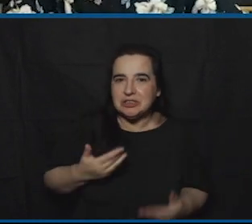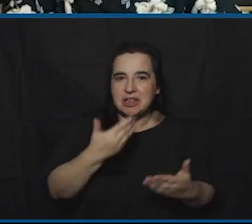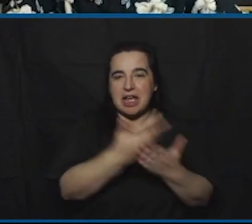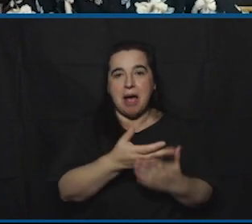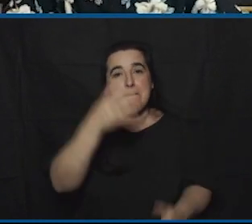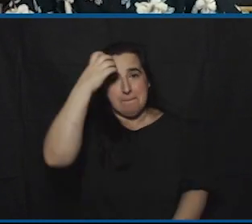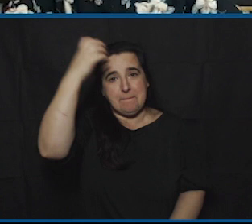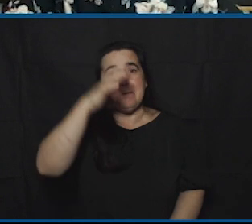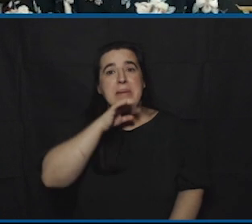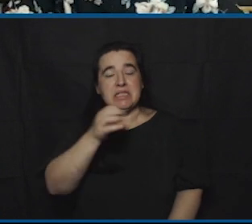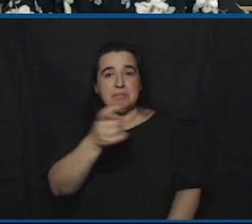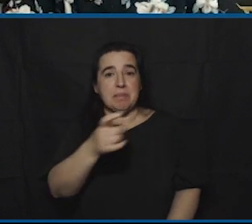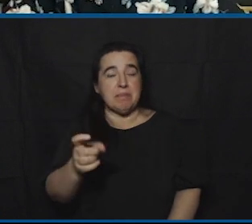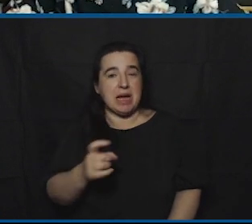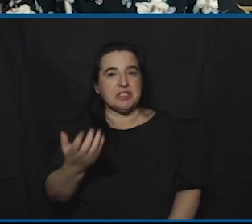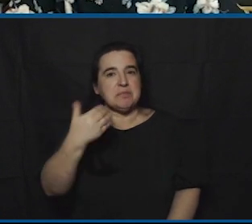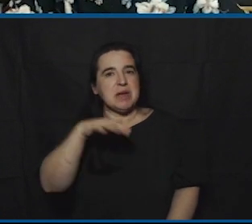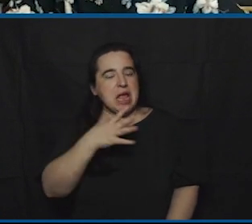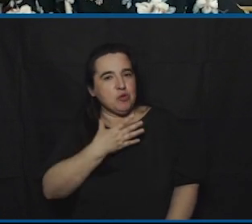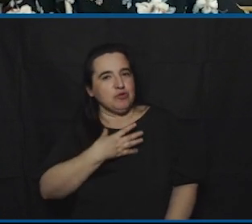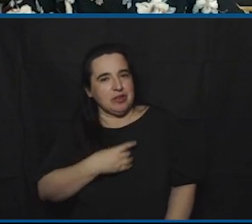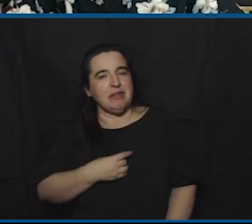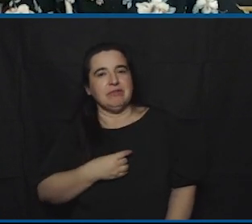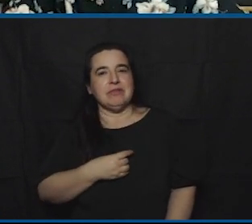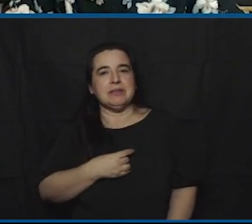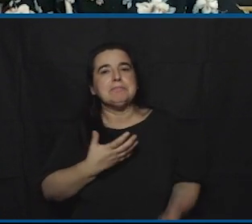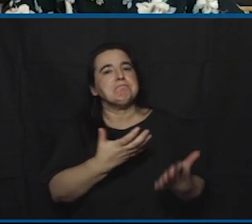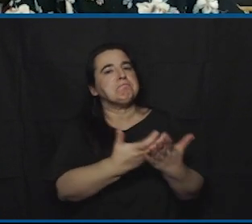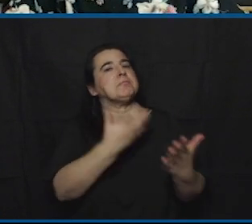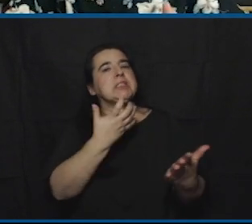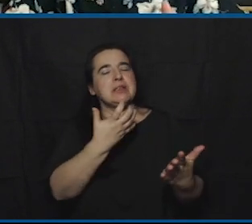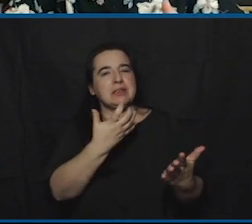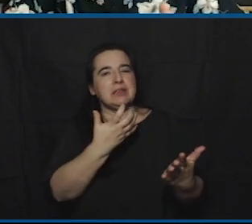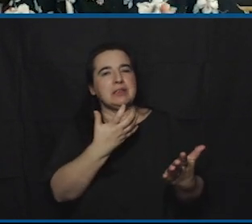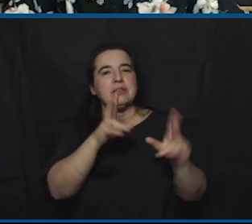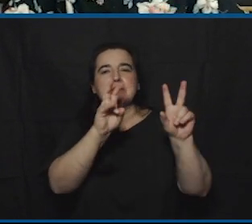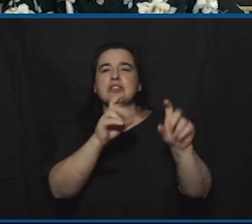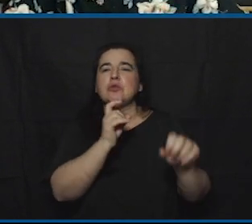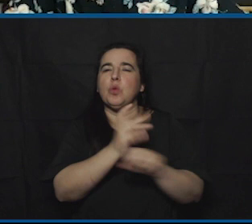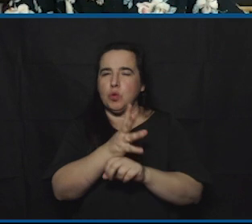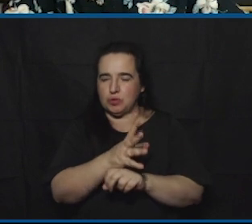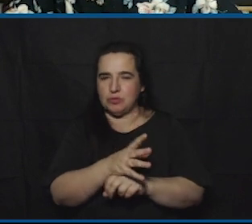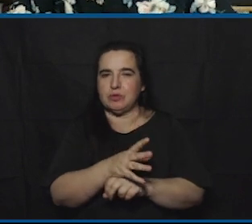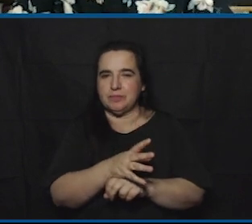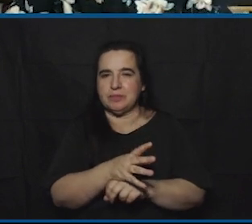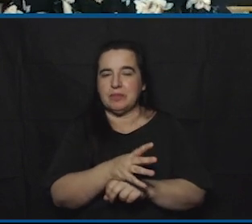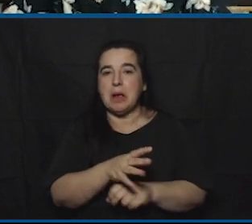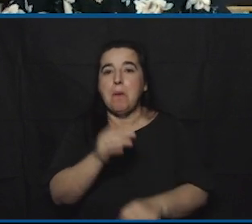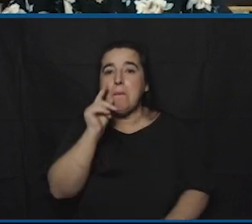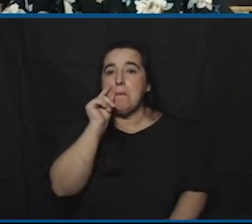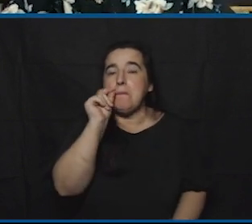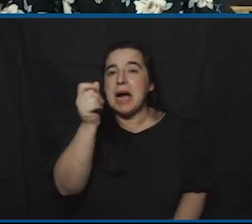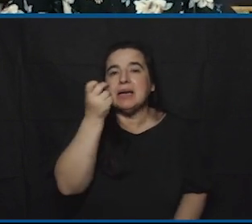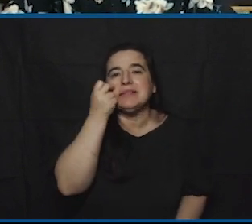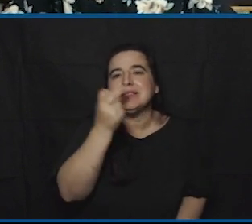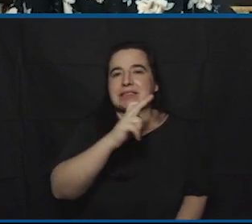o Príncipe da Paz. Mas eu gostaria aqui de realçar um dos outros títulos, que é justamente esse Pai